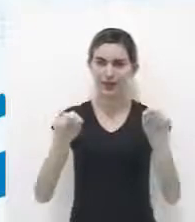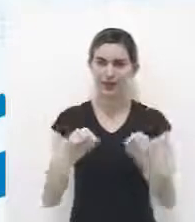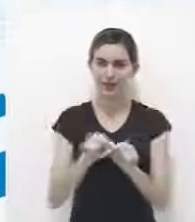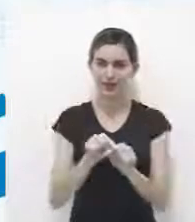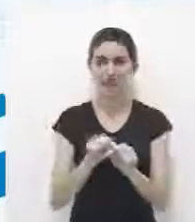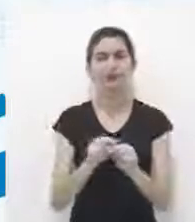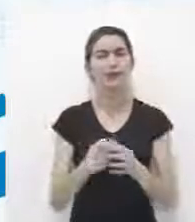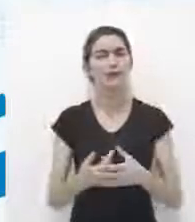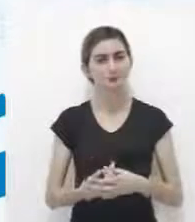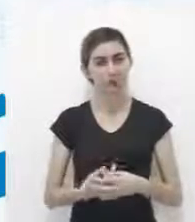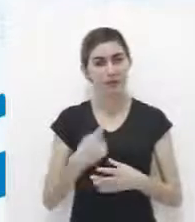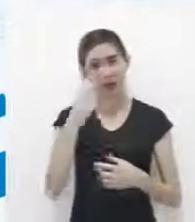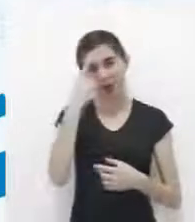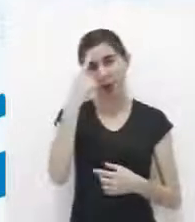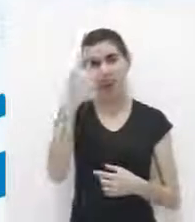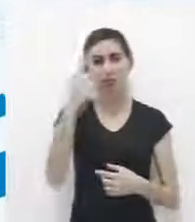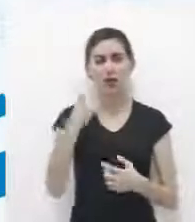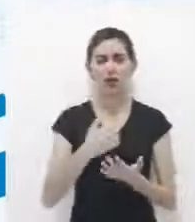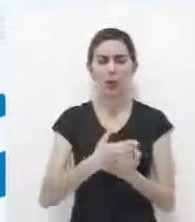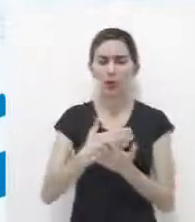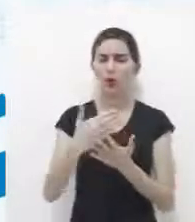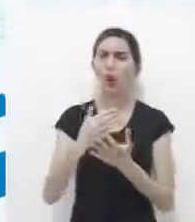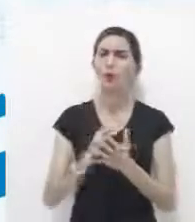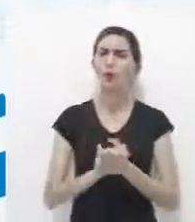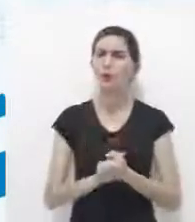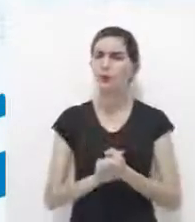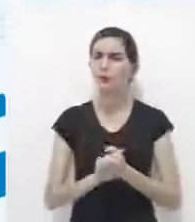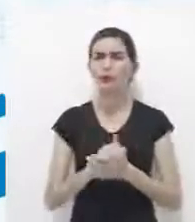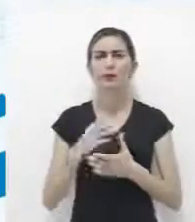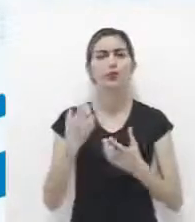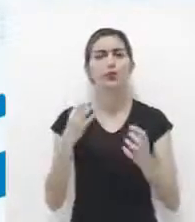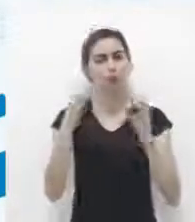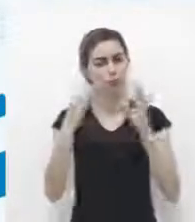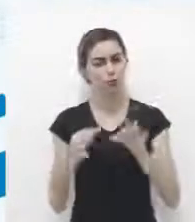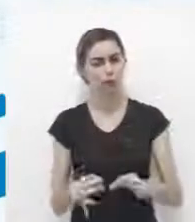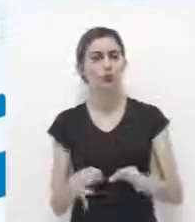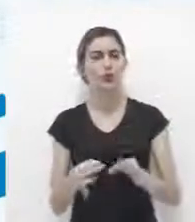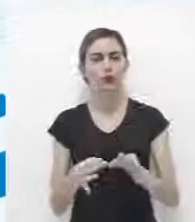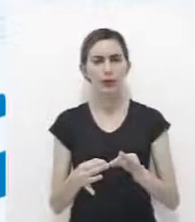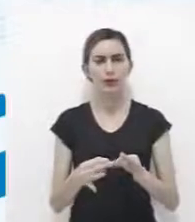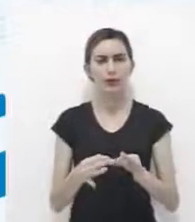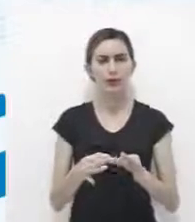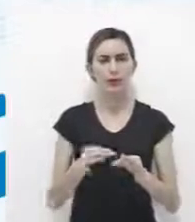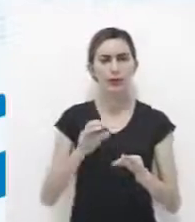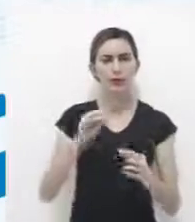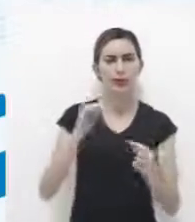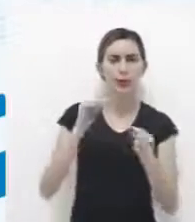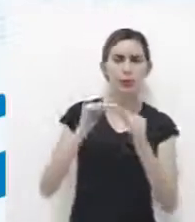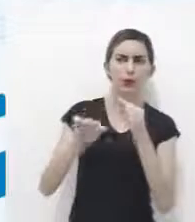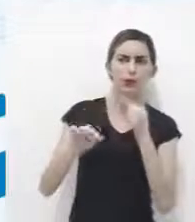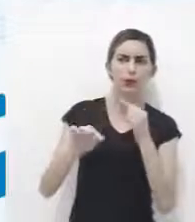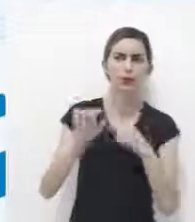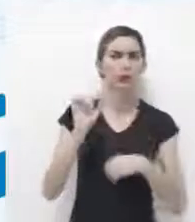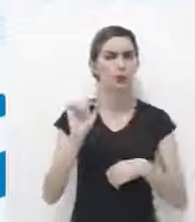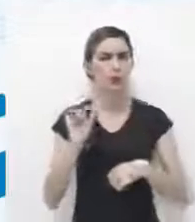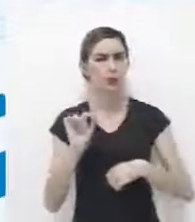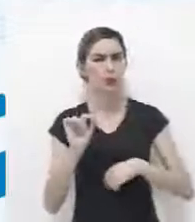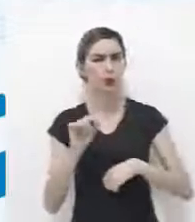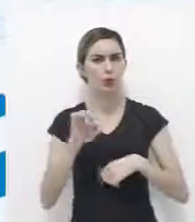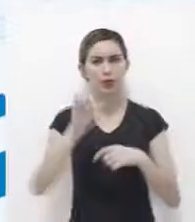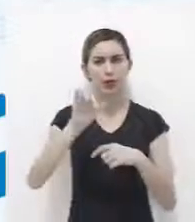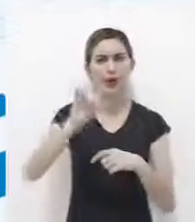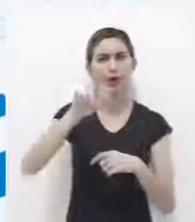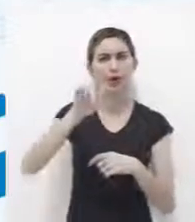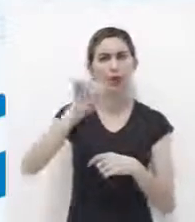quadrado. Que coisa interessante. Mas a ideia de incomensurabilidade está justamente na